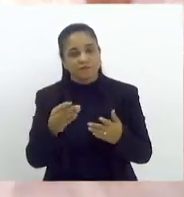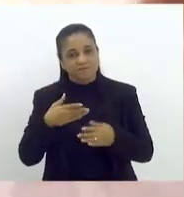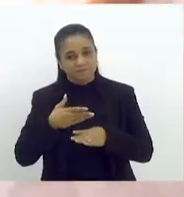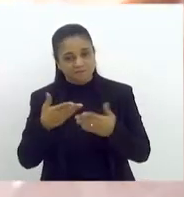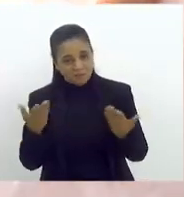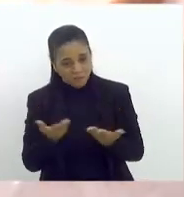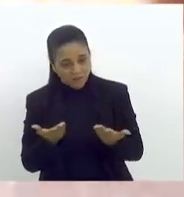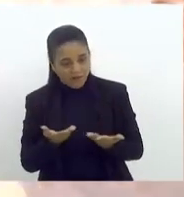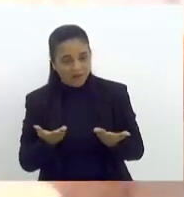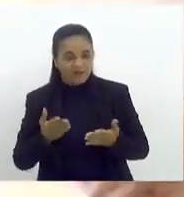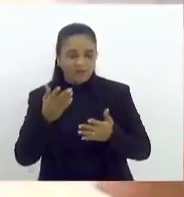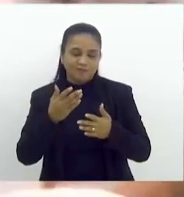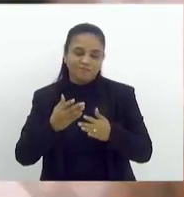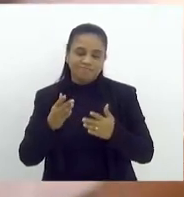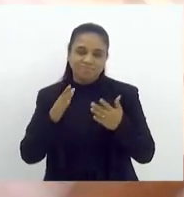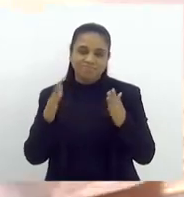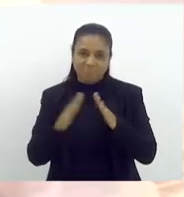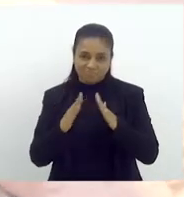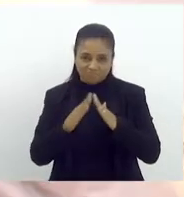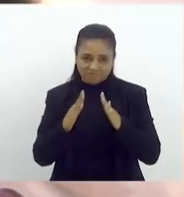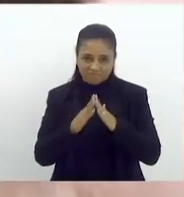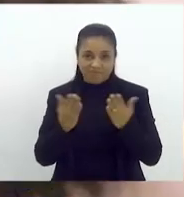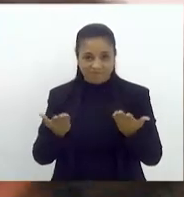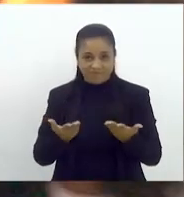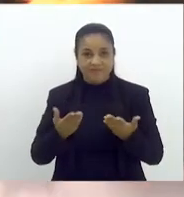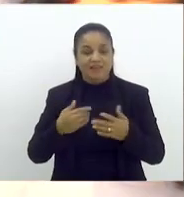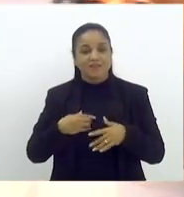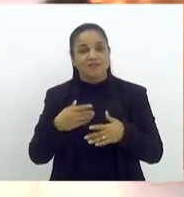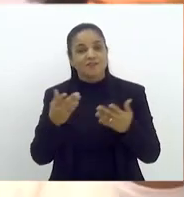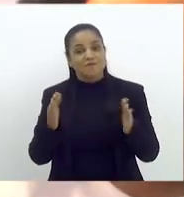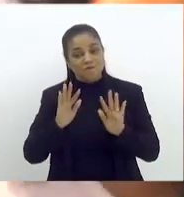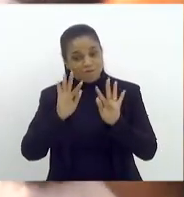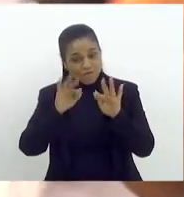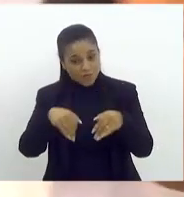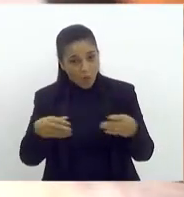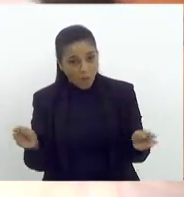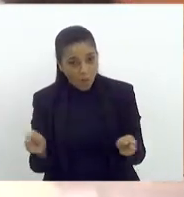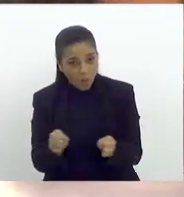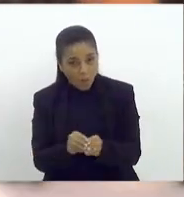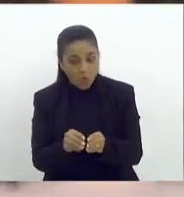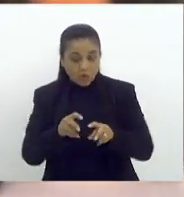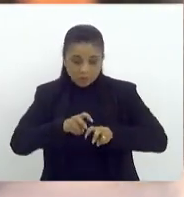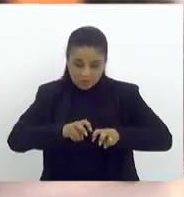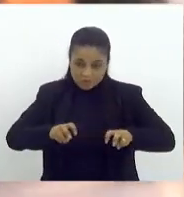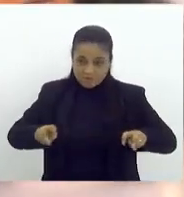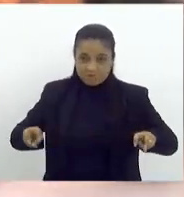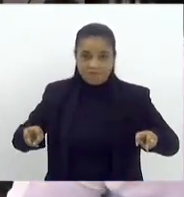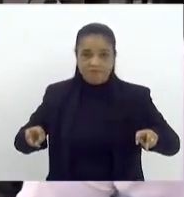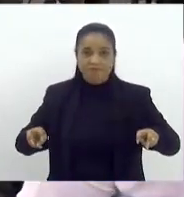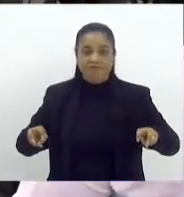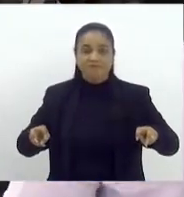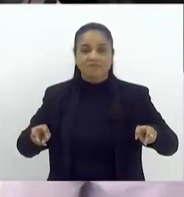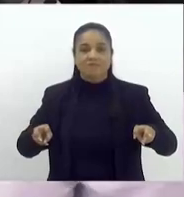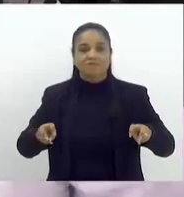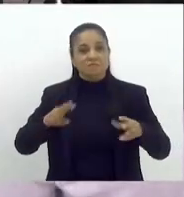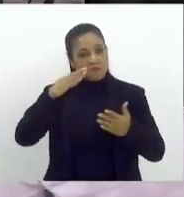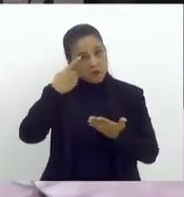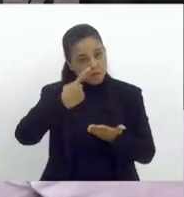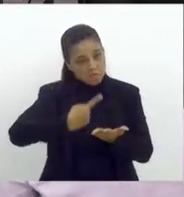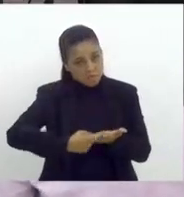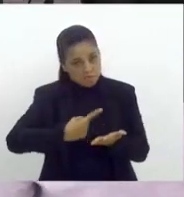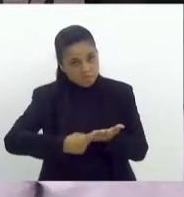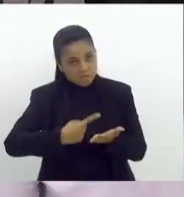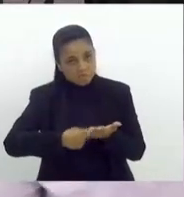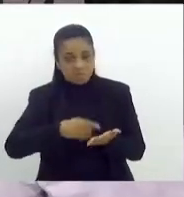vamos embora vamos embora que tá lindo a gente está indo para reta final do lançamento dessa frente e como a gente prometeu